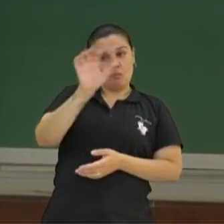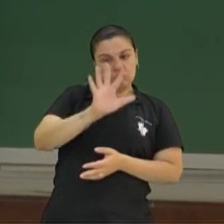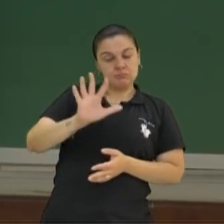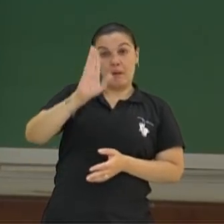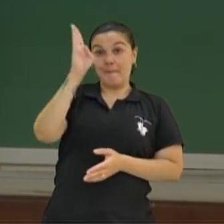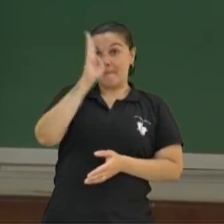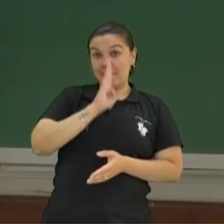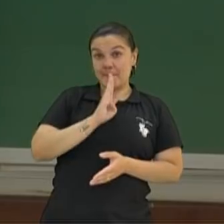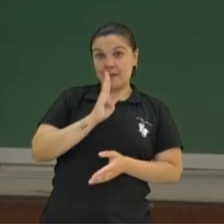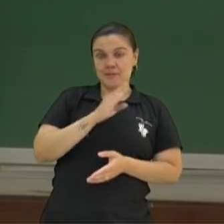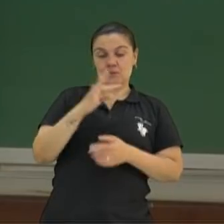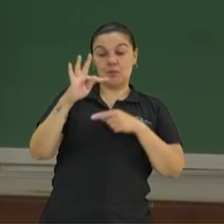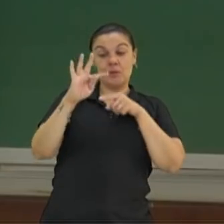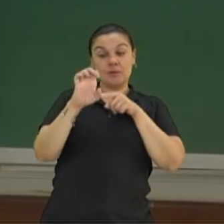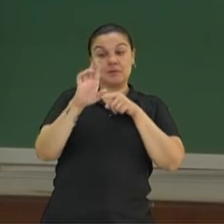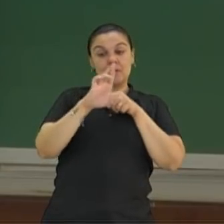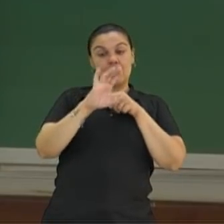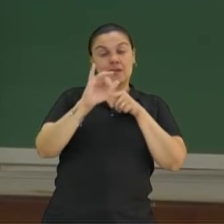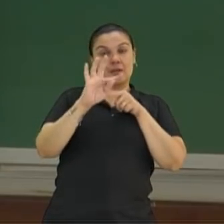brasileiro,